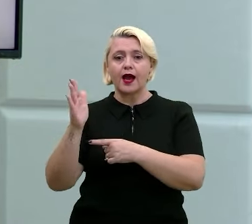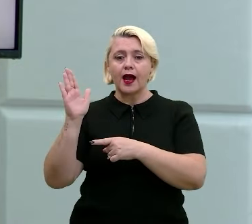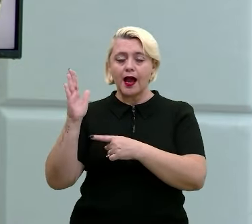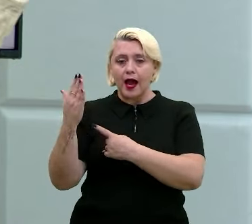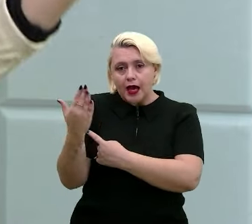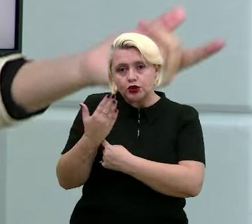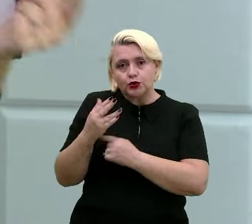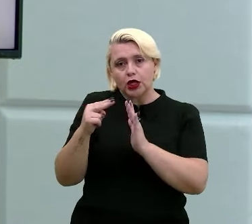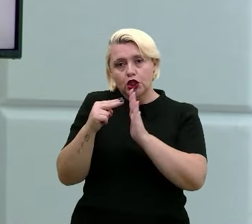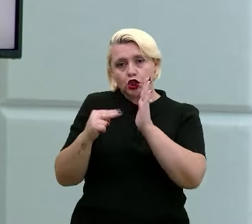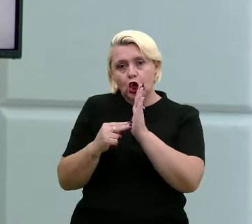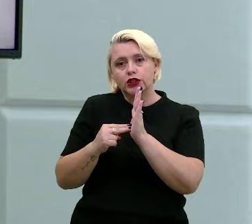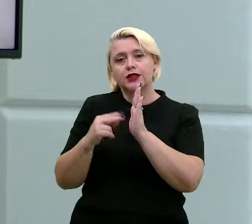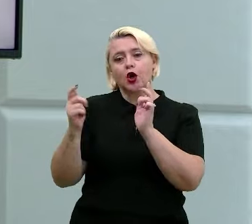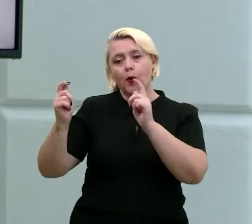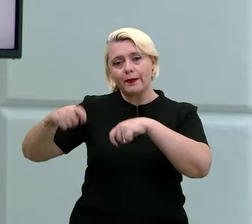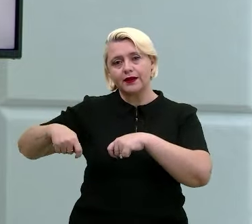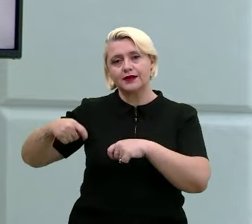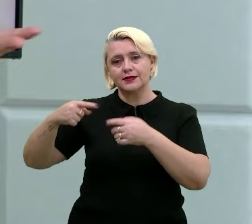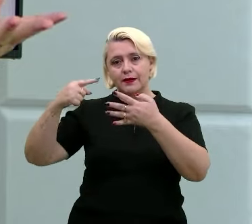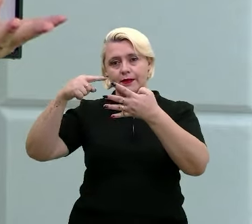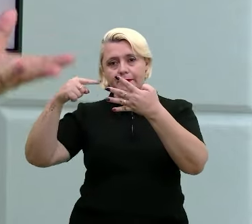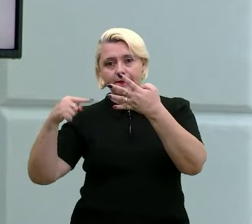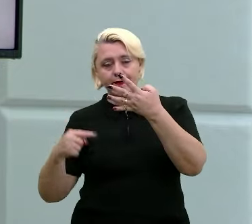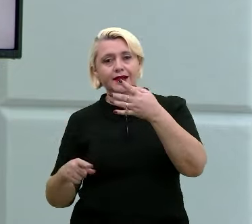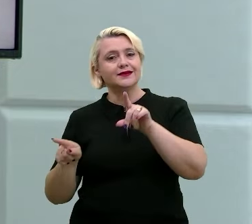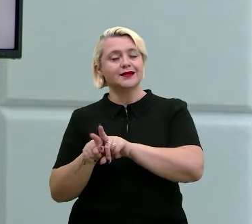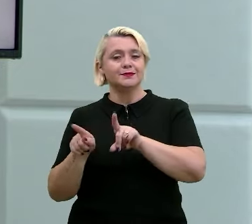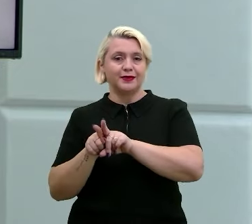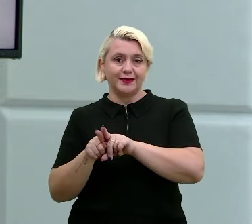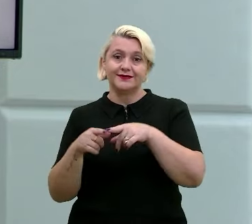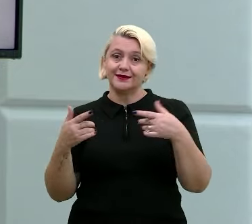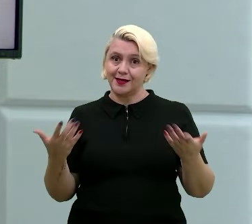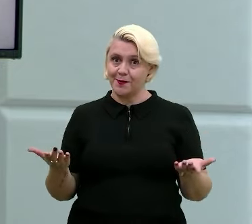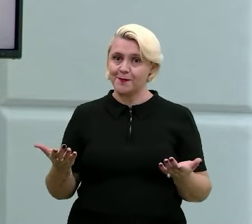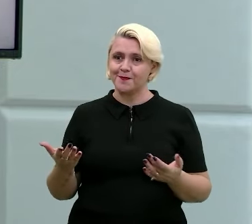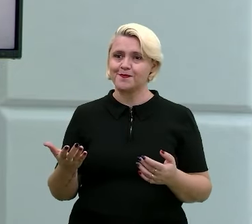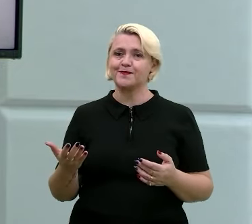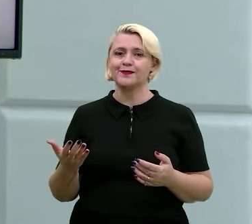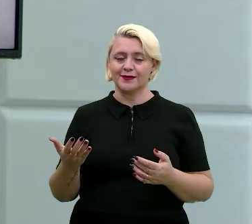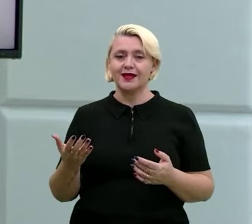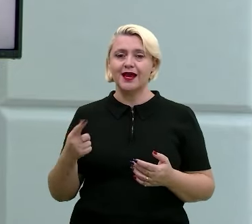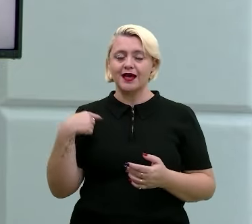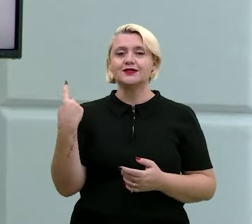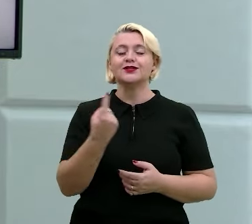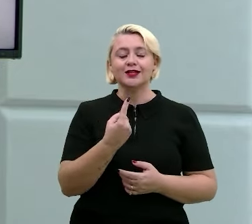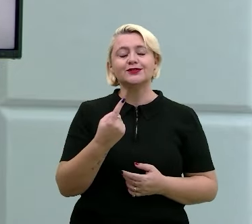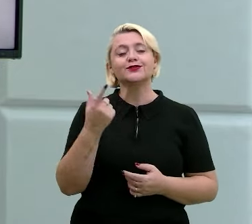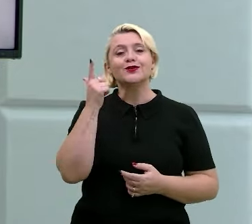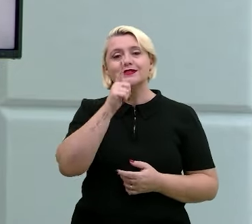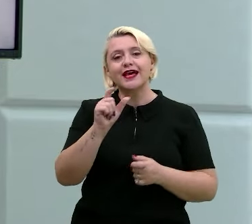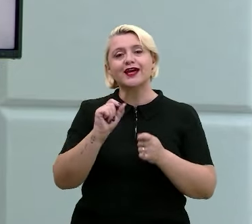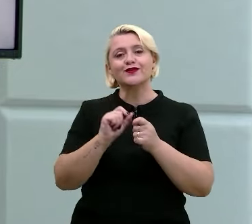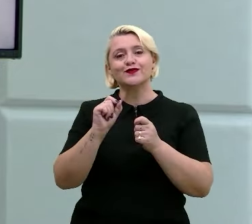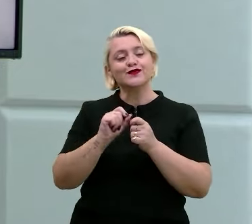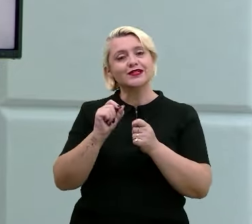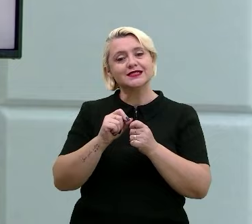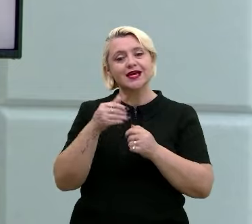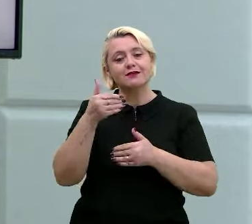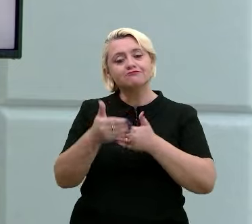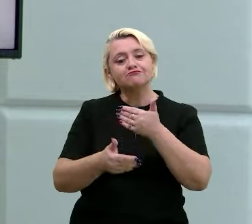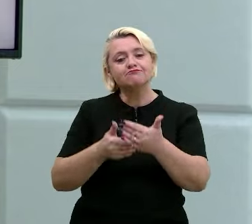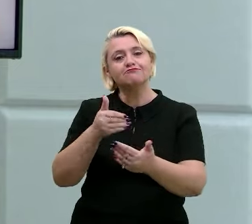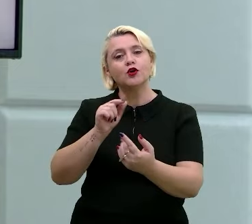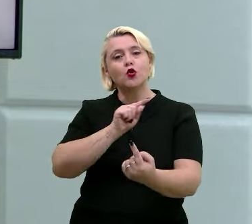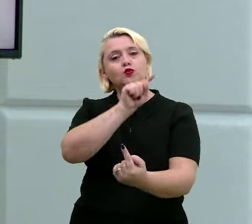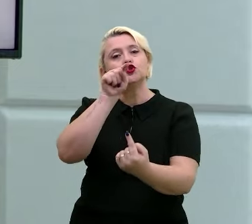em aspectos de outras competências. Então, a gente forma assim, a gente consegue atingir